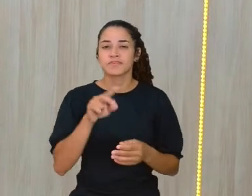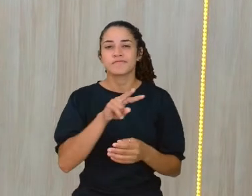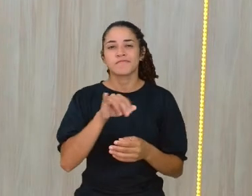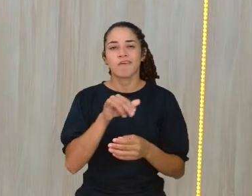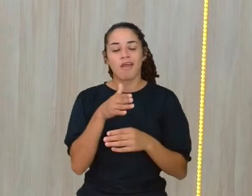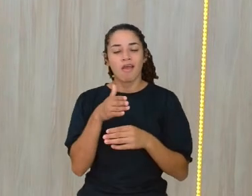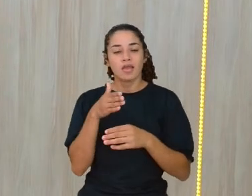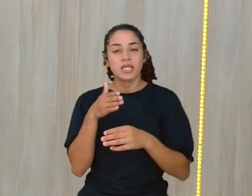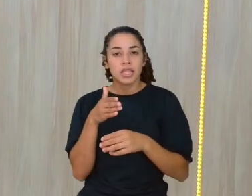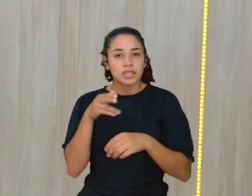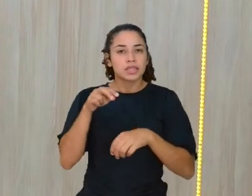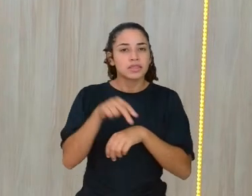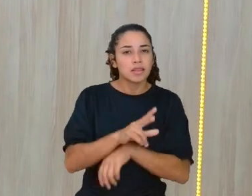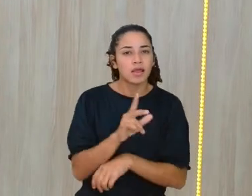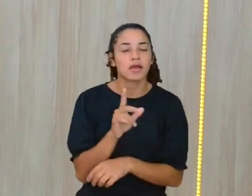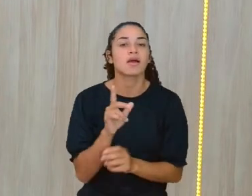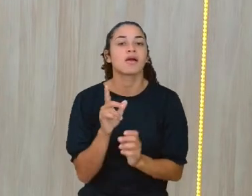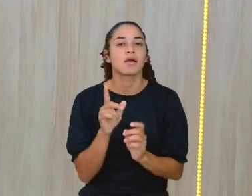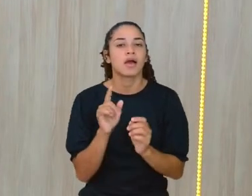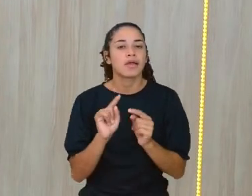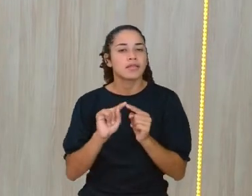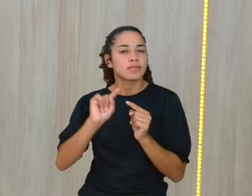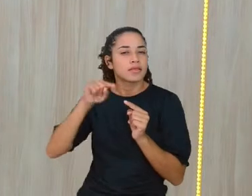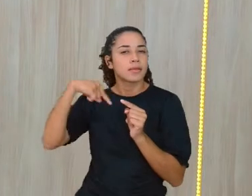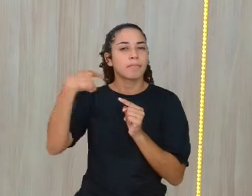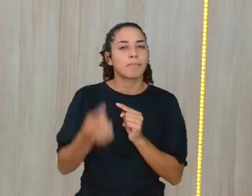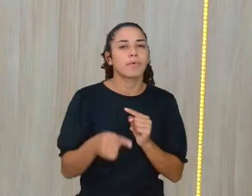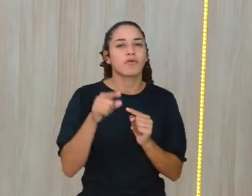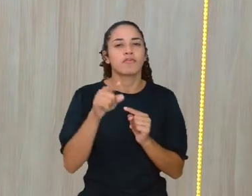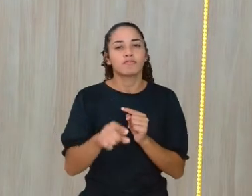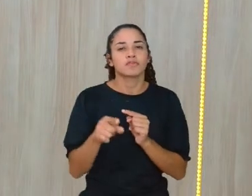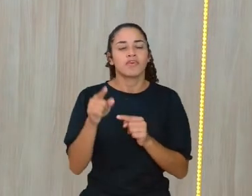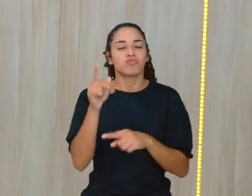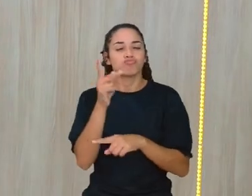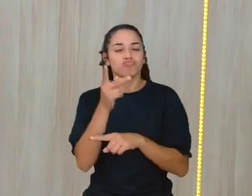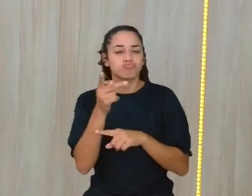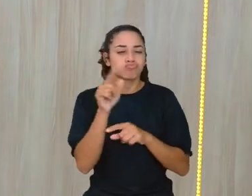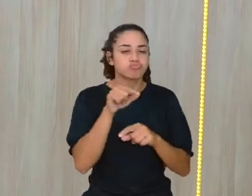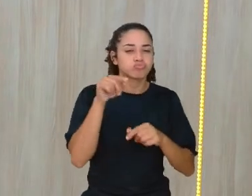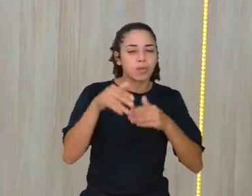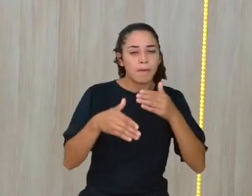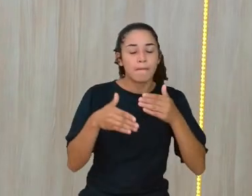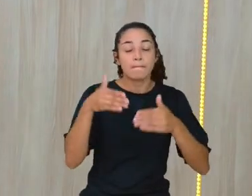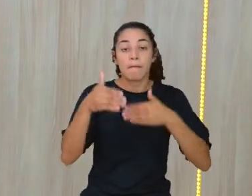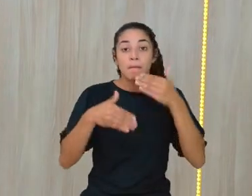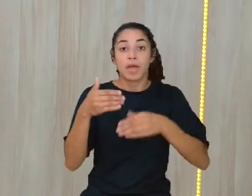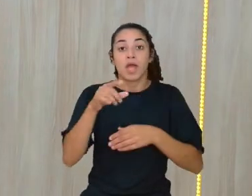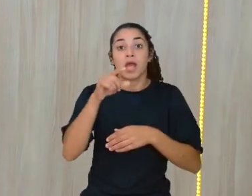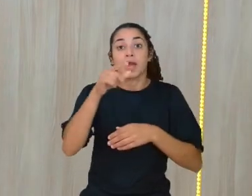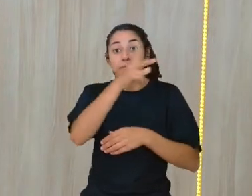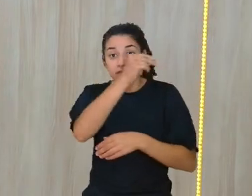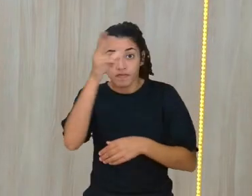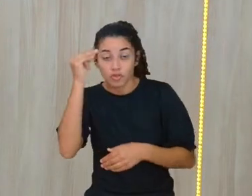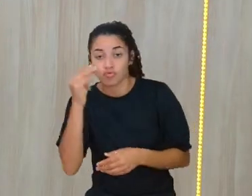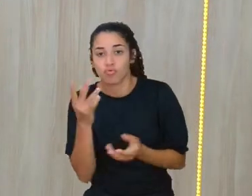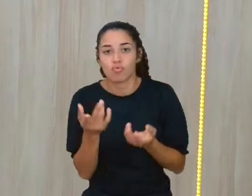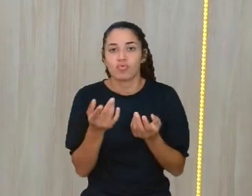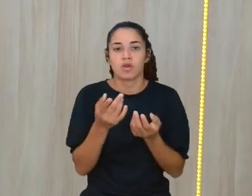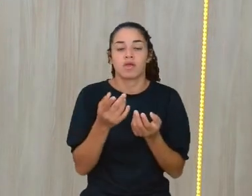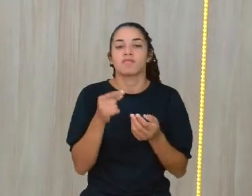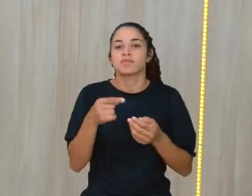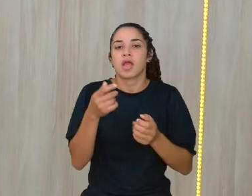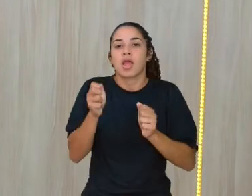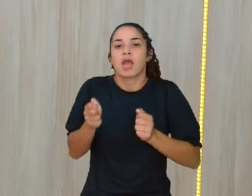acessa com um pouquinho de dado, a partir daí você vai navegar pela prefeitura, não gasta teus dados, e você pode